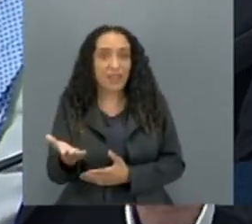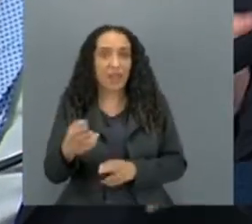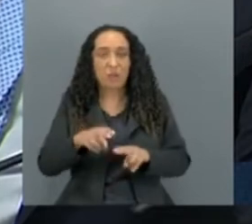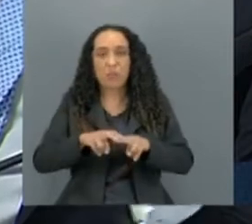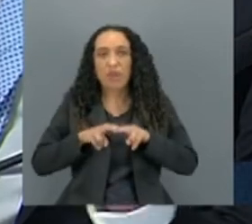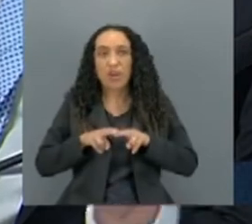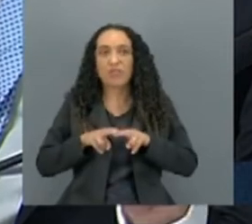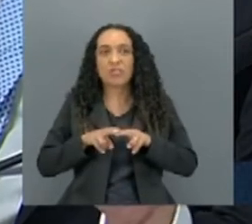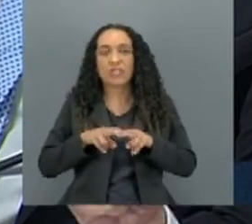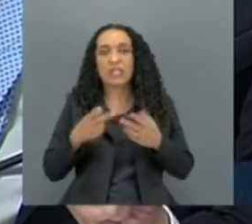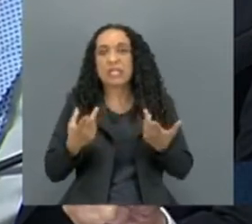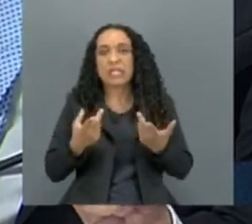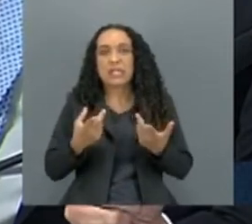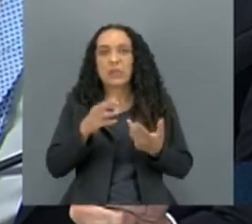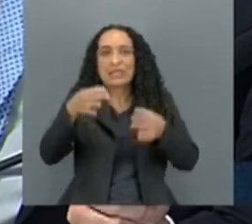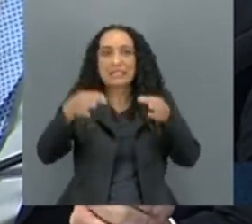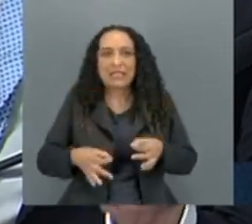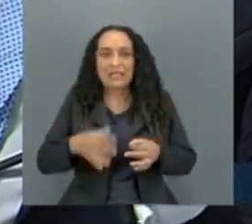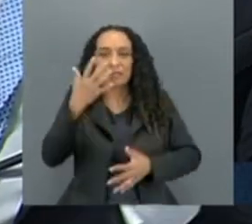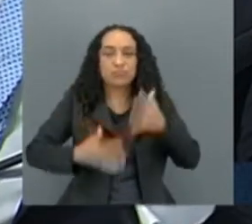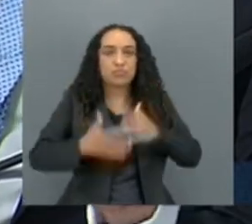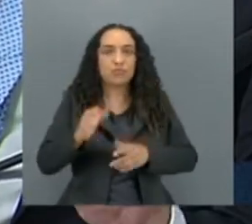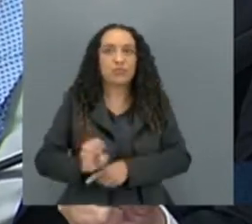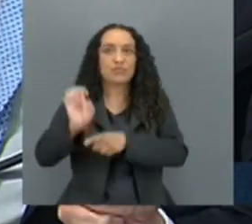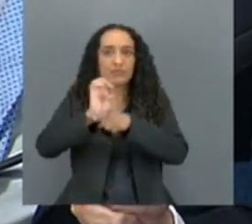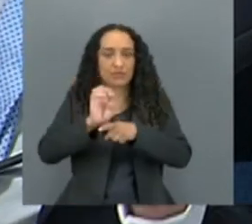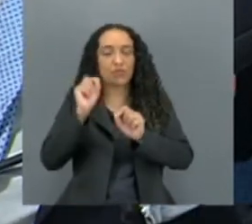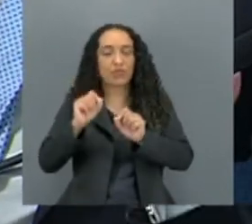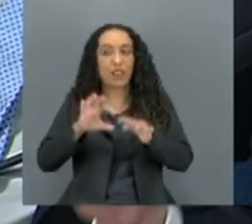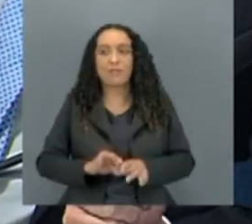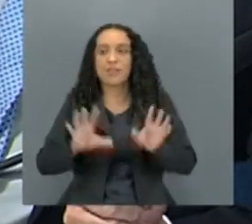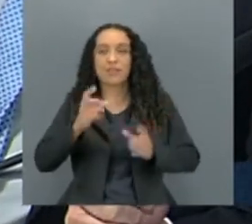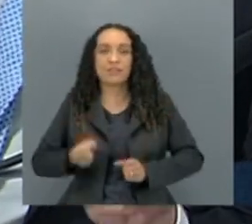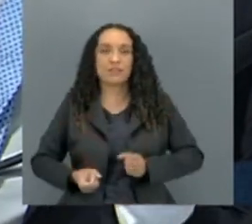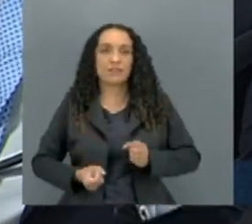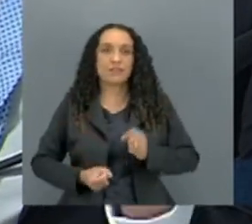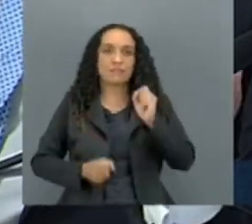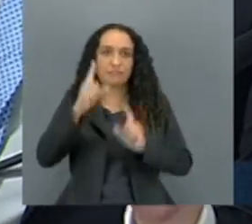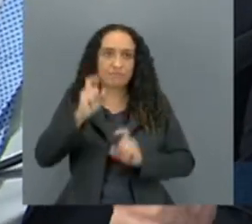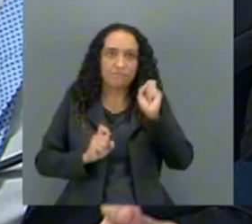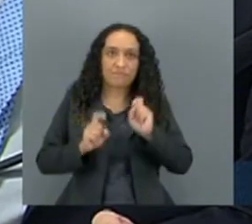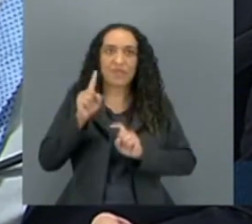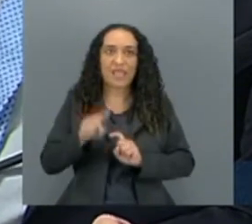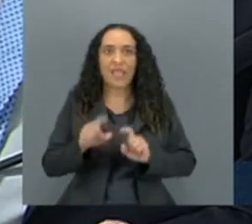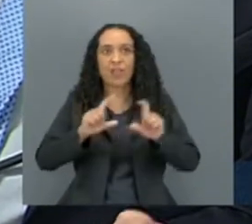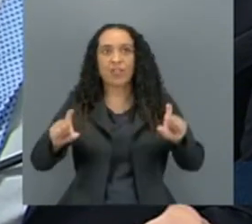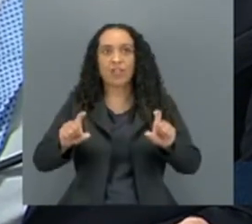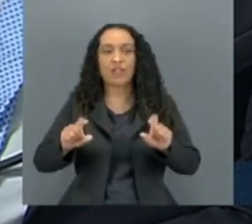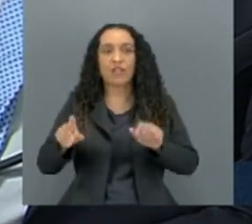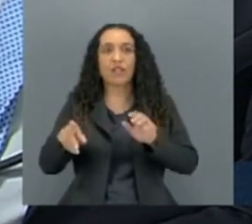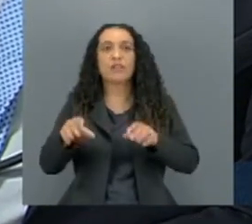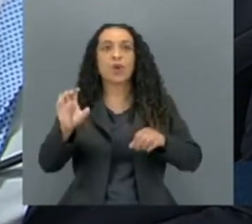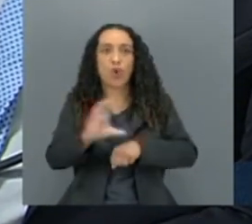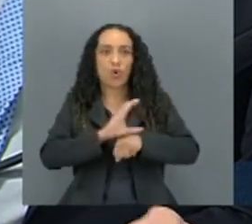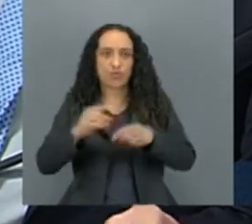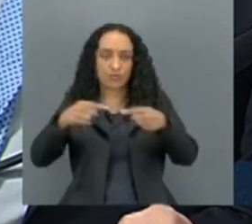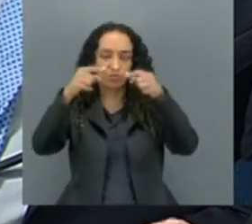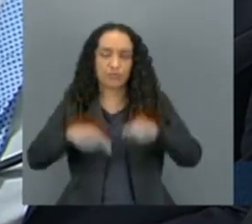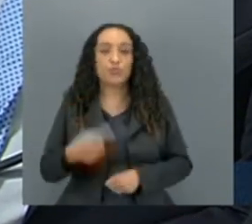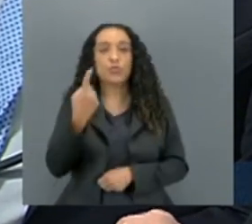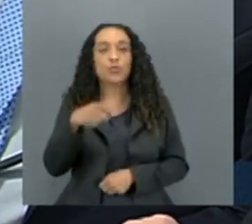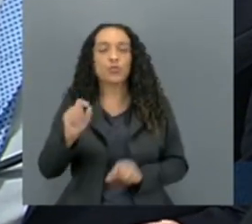uma ilegítima intervenção estatal na liberdade de expressão é absolutamente constitucional. Por último,